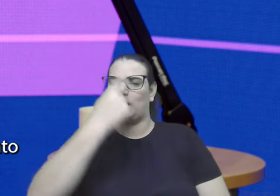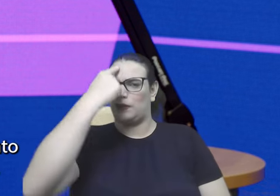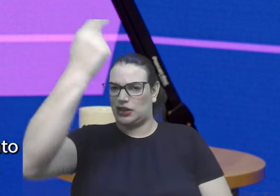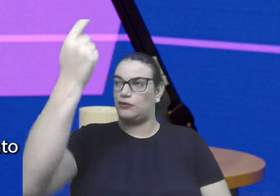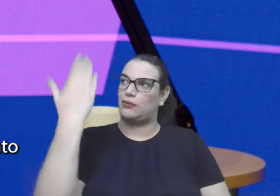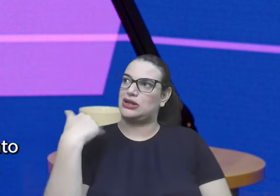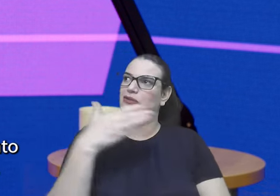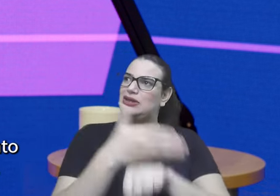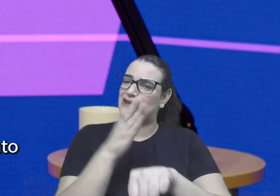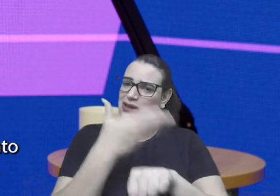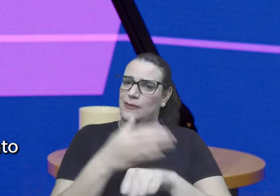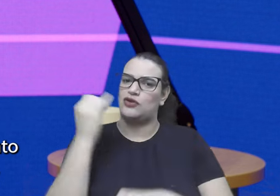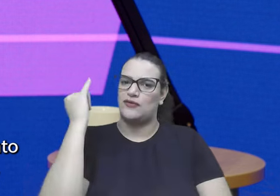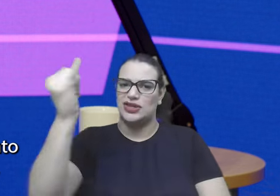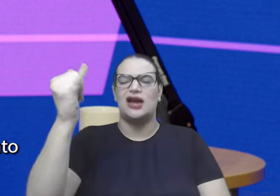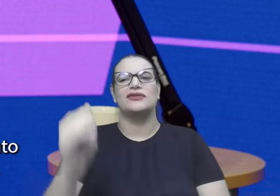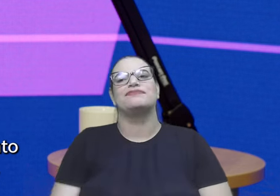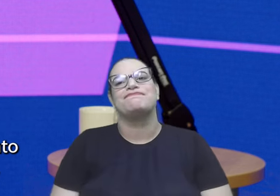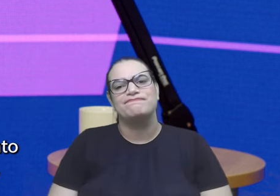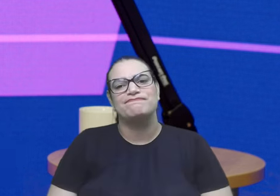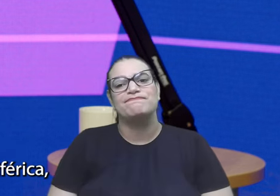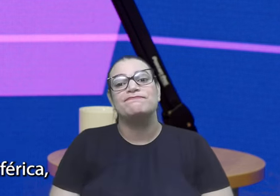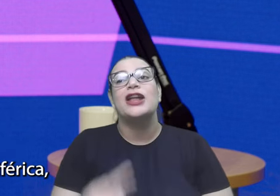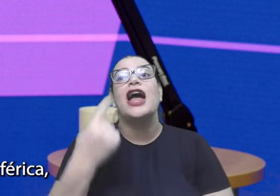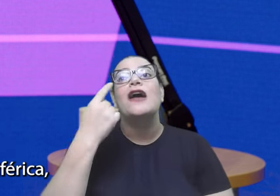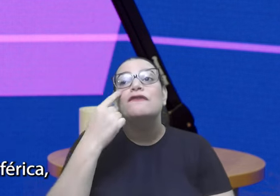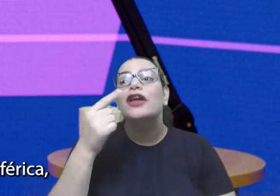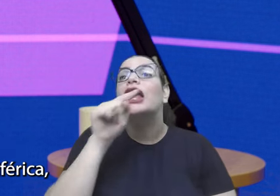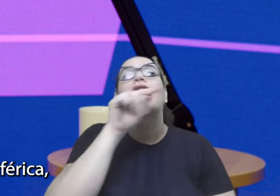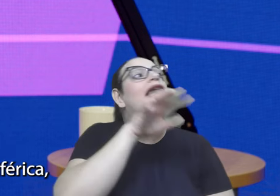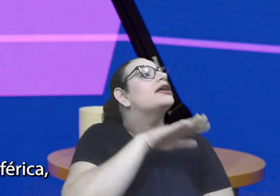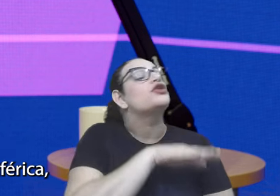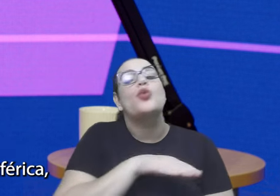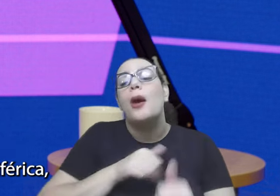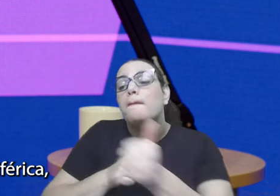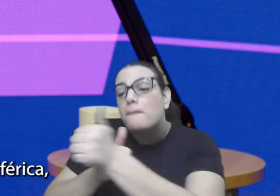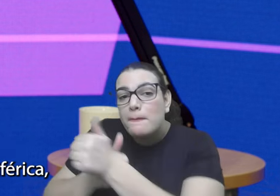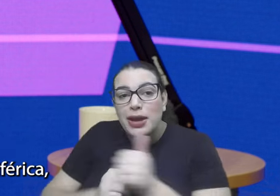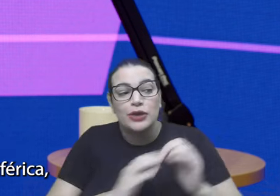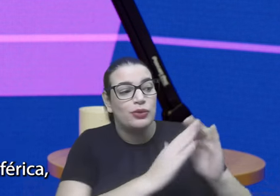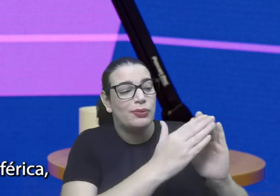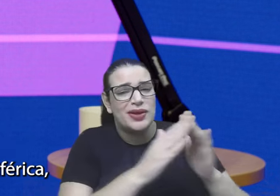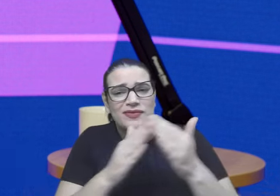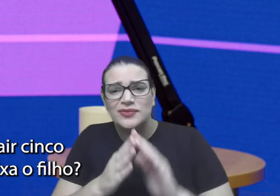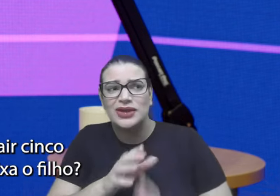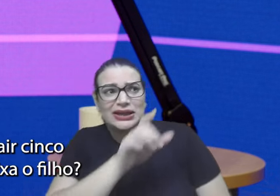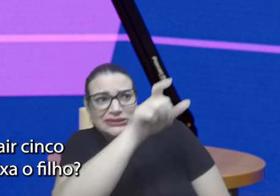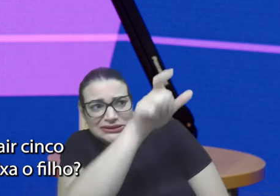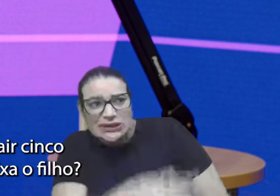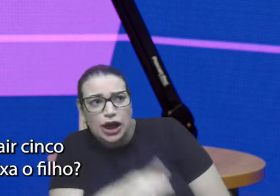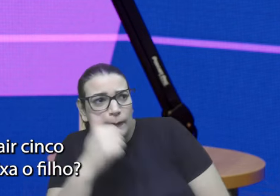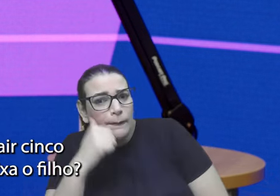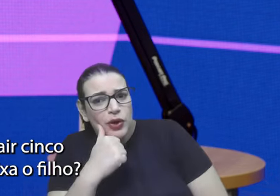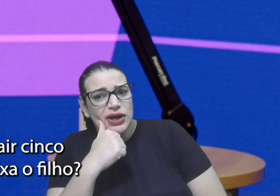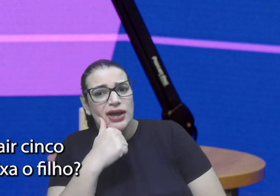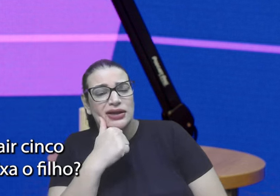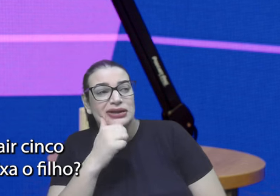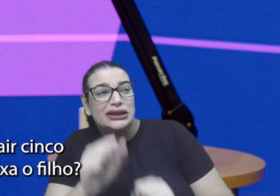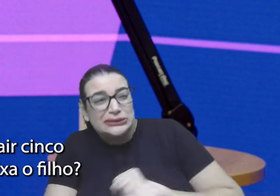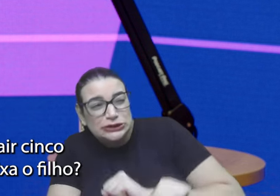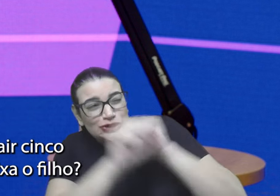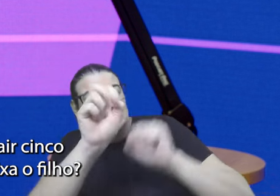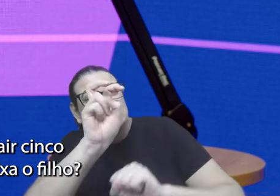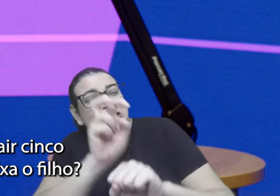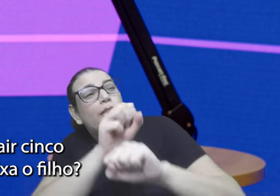dava treinamento Eu sempre falava galera olha paraa sua comunidade periférica tem uma mulher lá que precisa sair